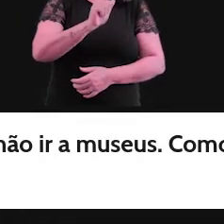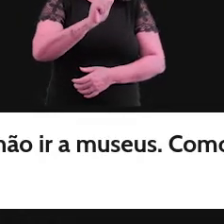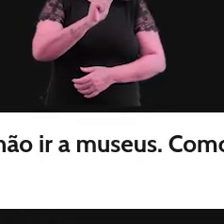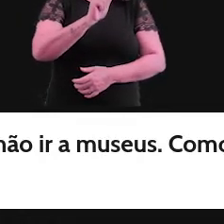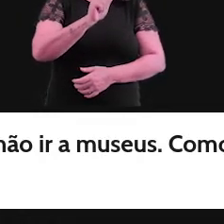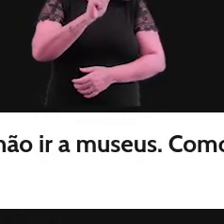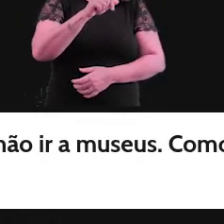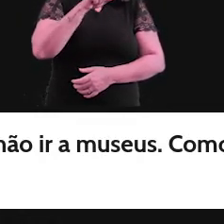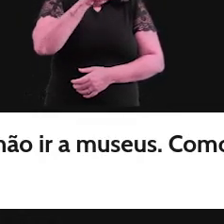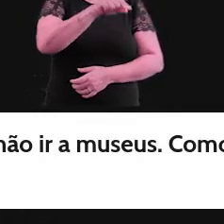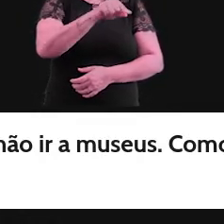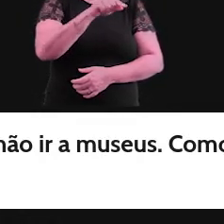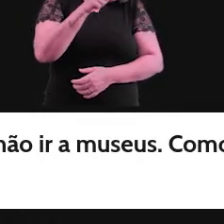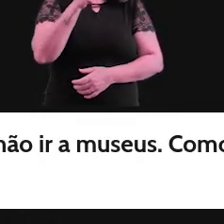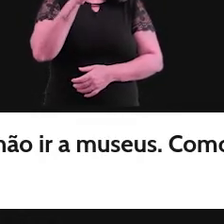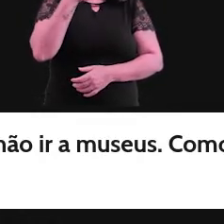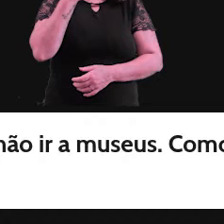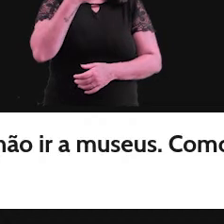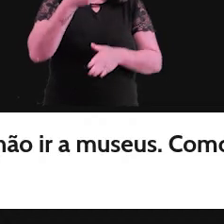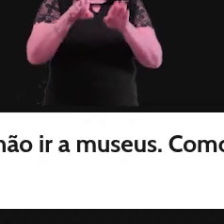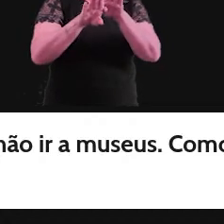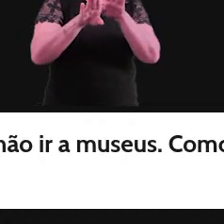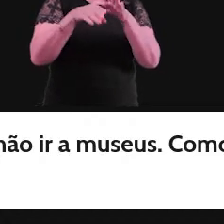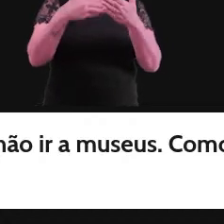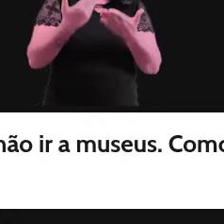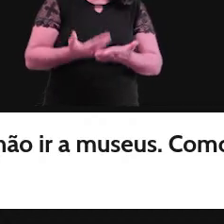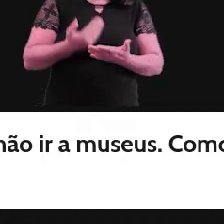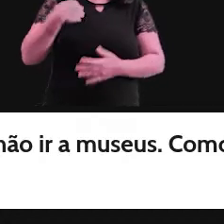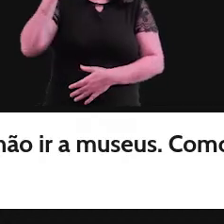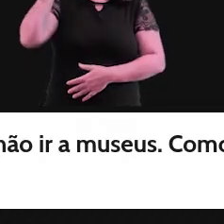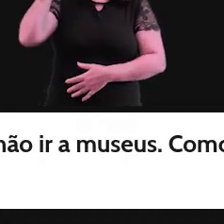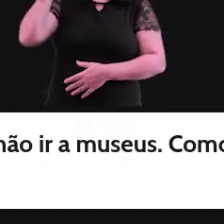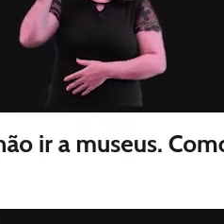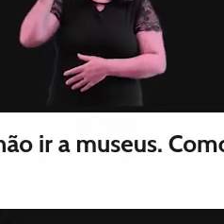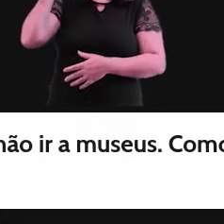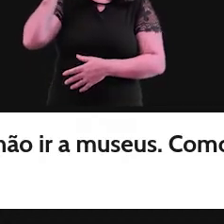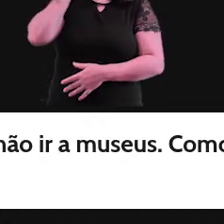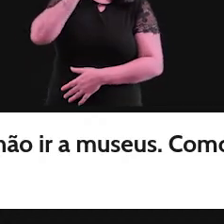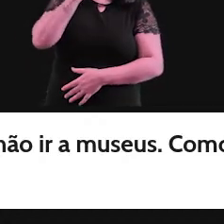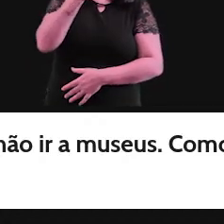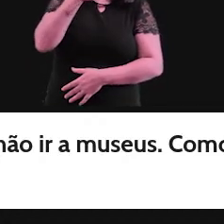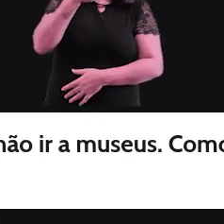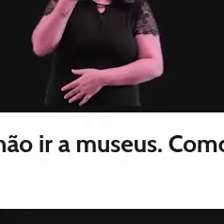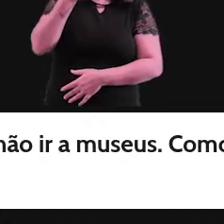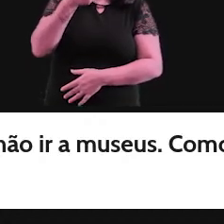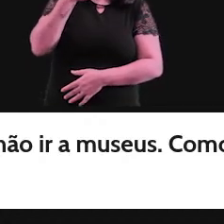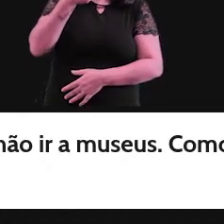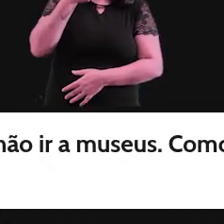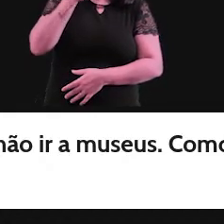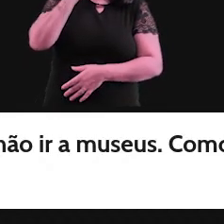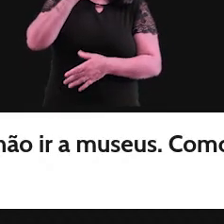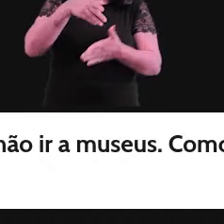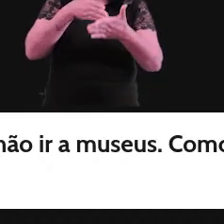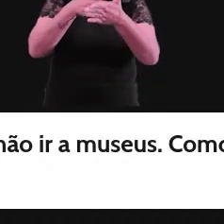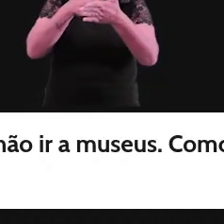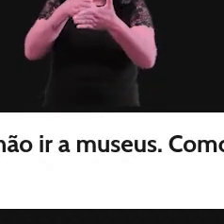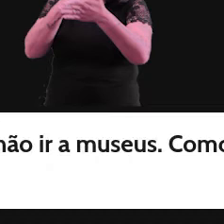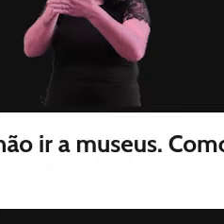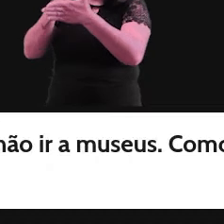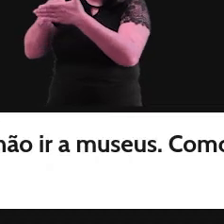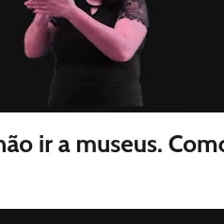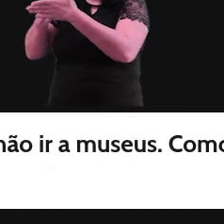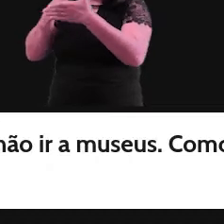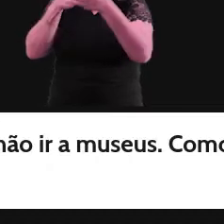breve diálogo também. A Mônica Isilda da Silva, ela disse: fiquei pensando a partir da fala de vocês que essas